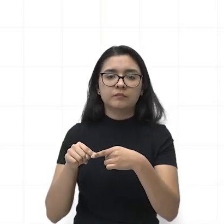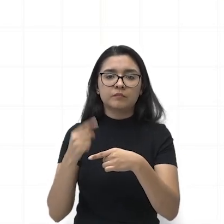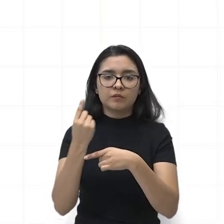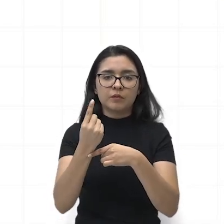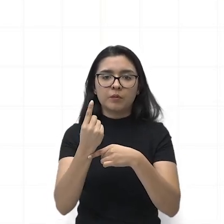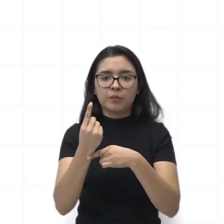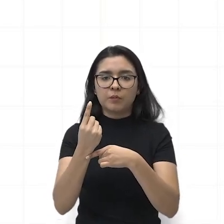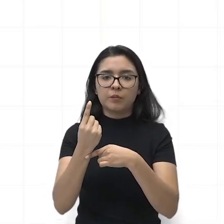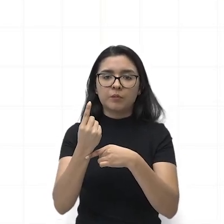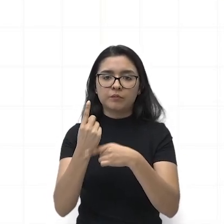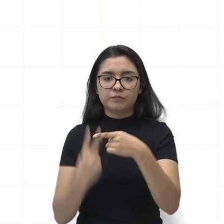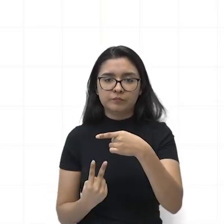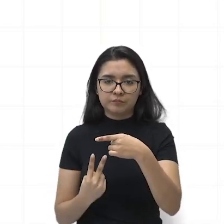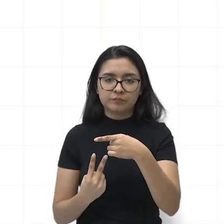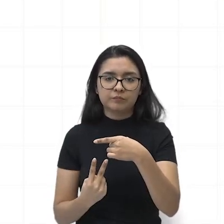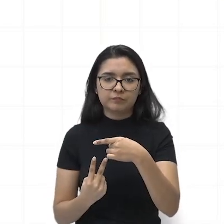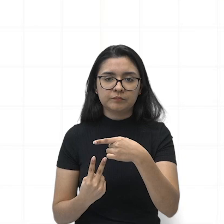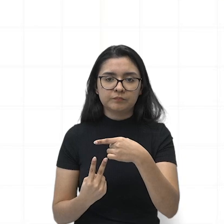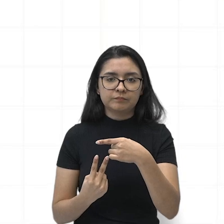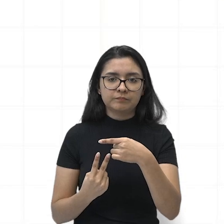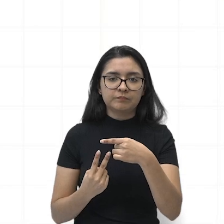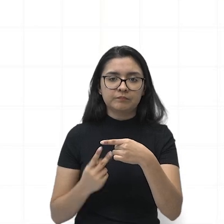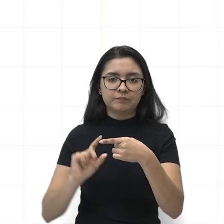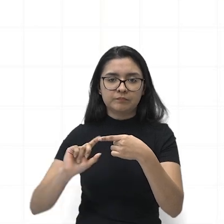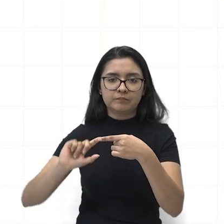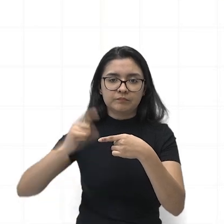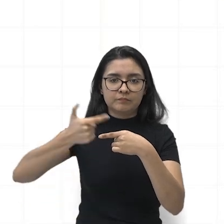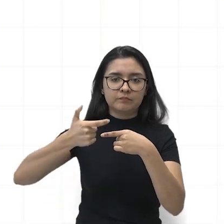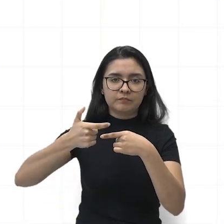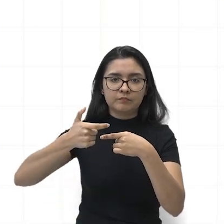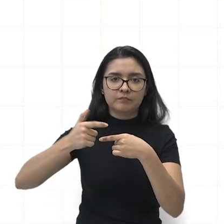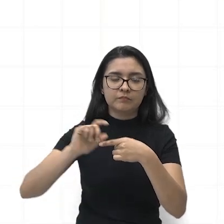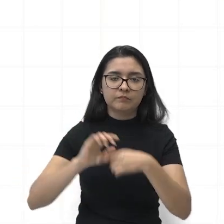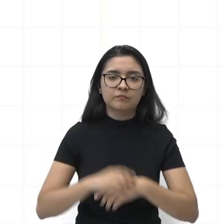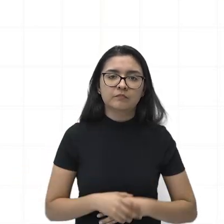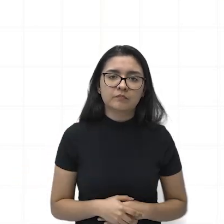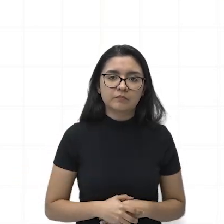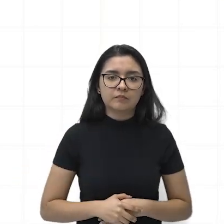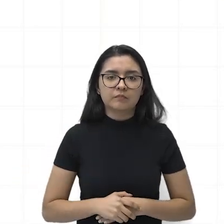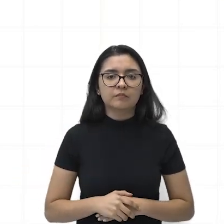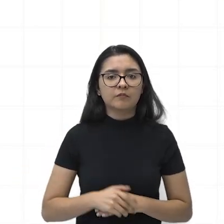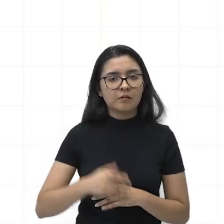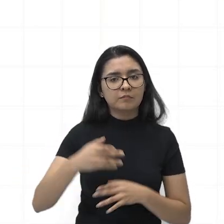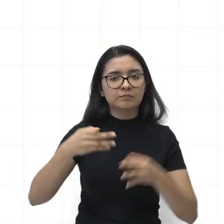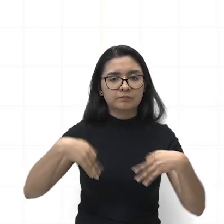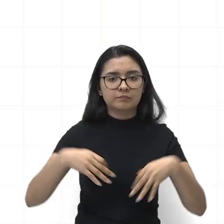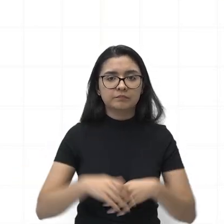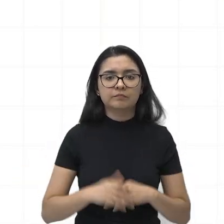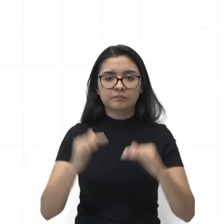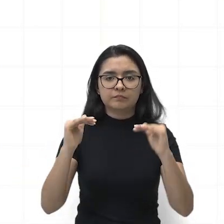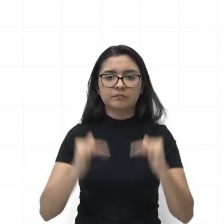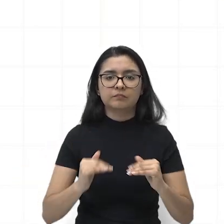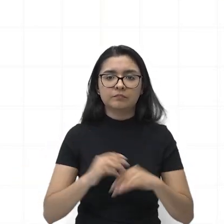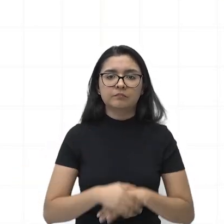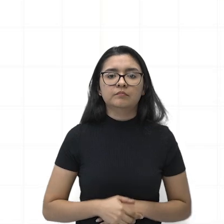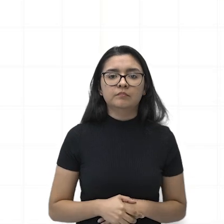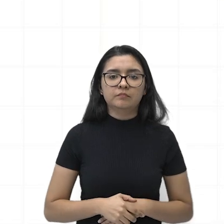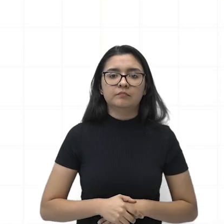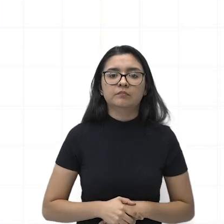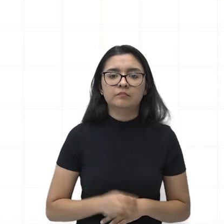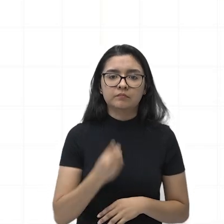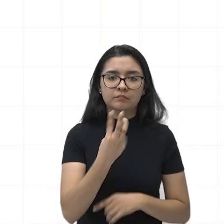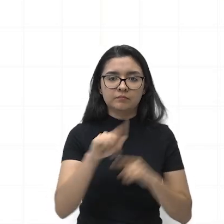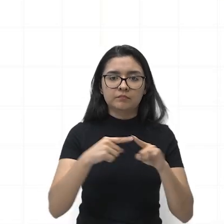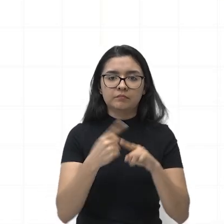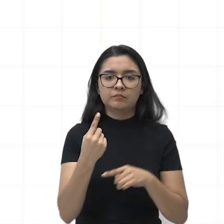multiplique pelo inverso. 2 sobre 1, pessoal, é a mesma coisa que o inverso é igual a 1 sobre 2. Feito isso, fazemos 3 vezes 1, que é